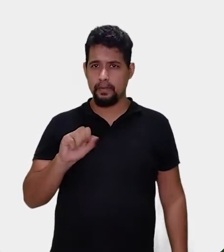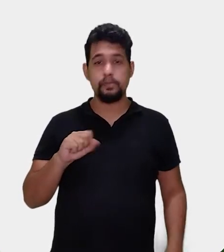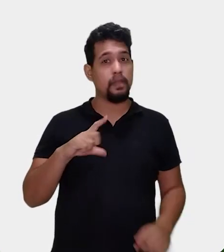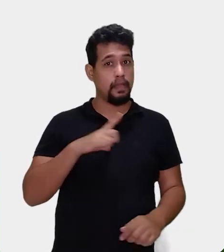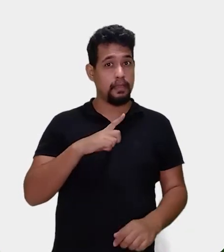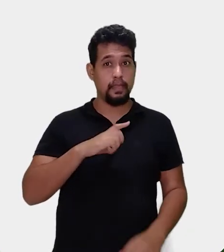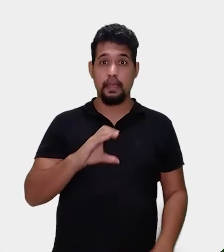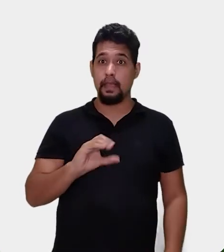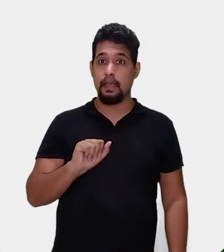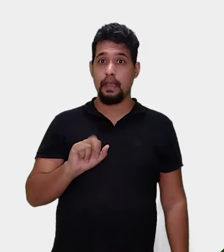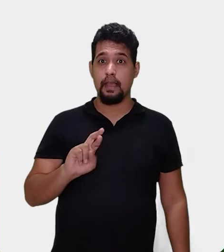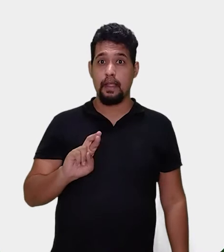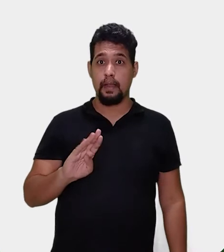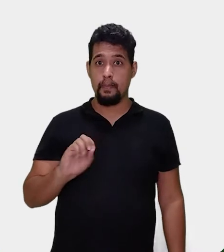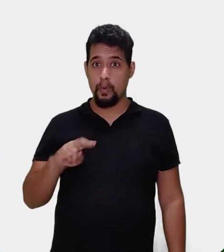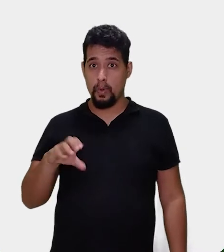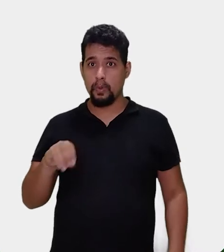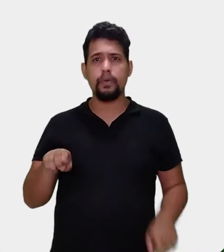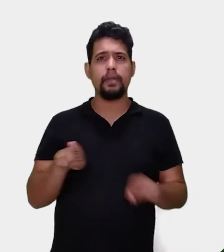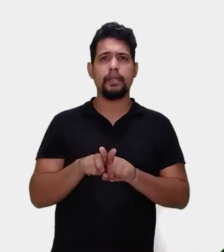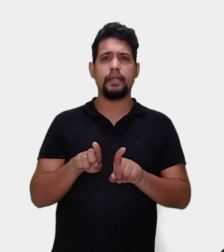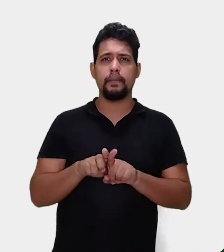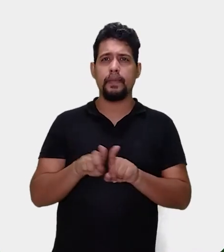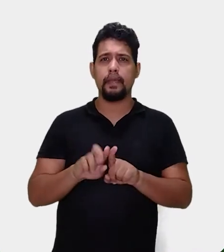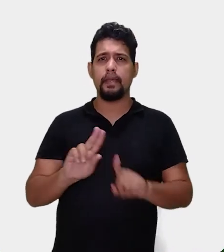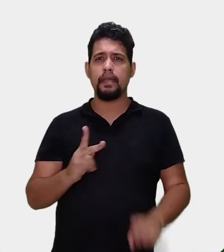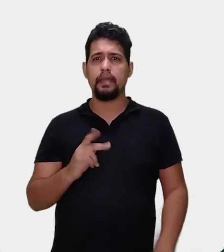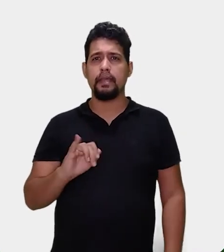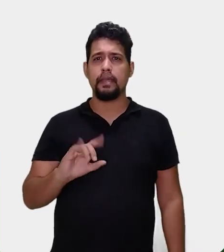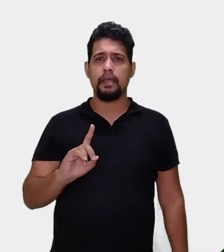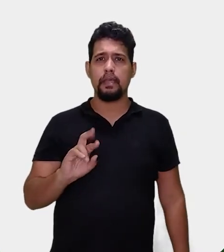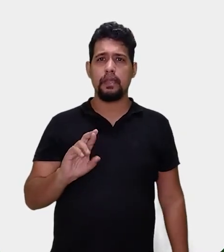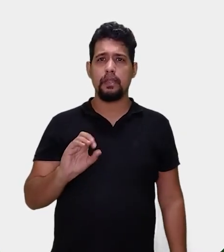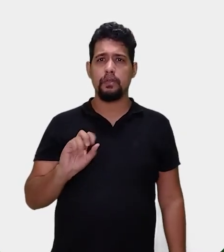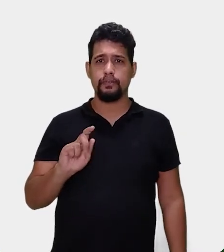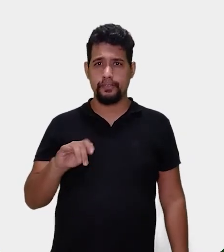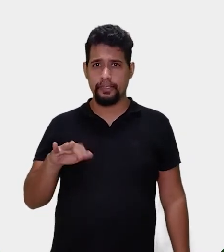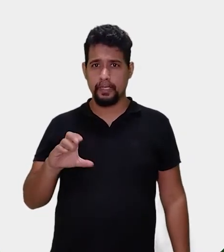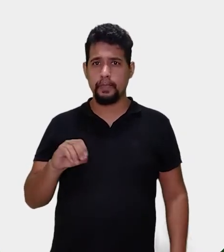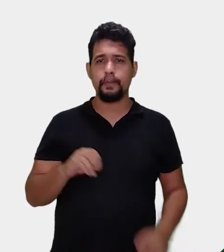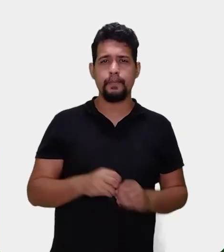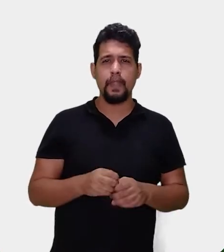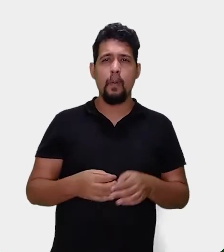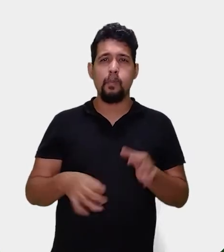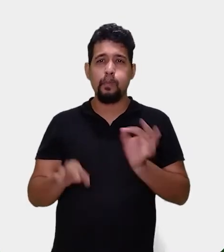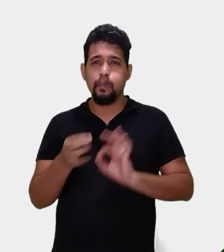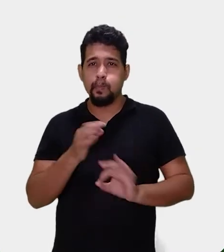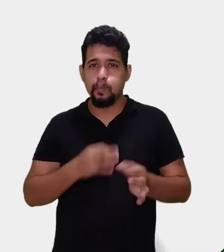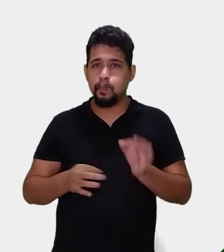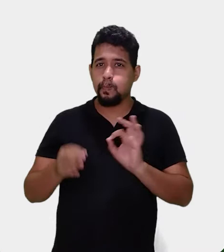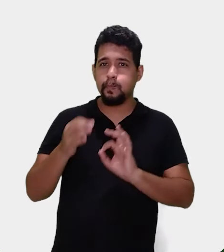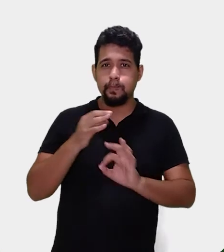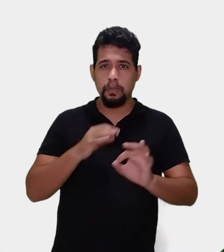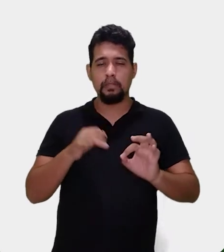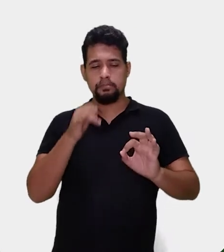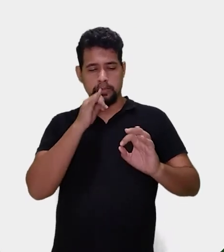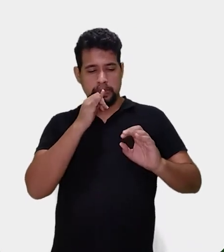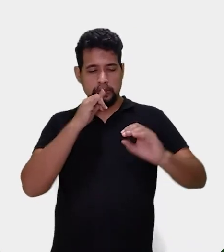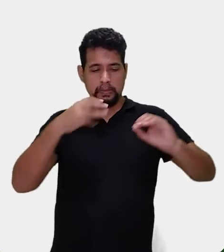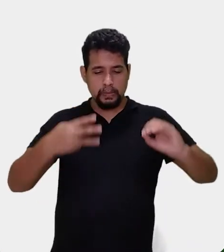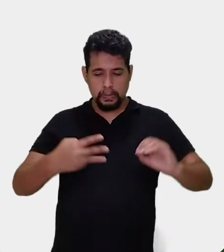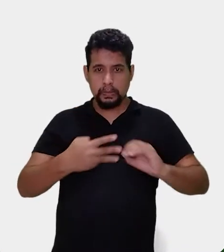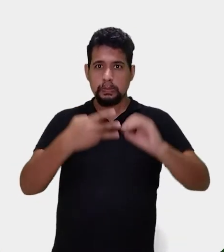moléculas formadas por carbono e hidrogênio. E essas moléculas, elas podem aumentar o seu nível